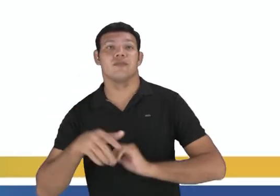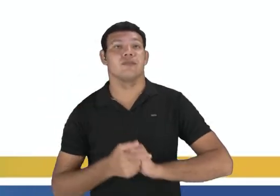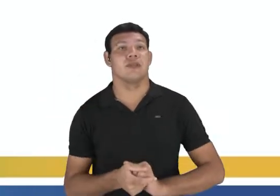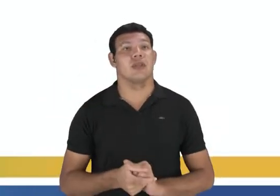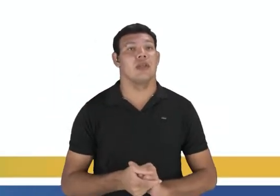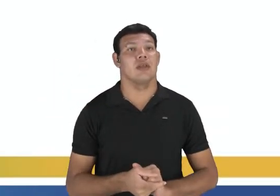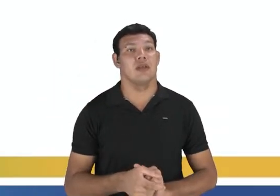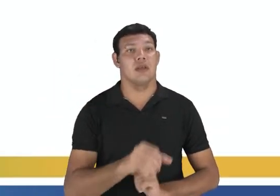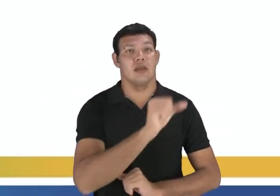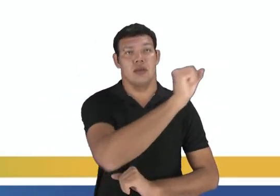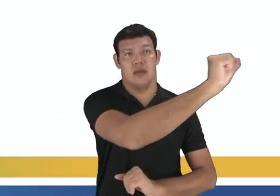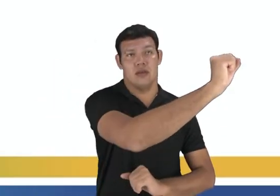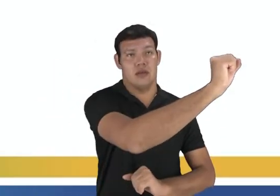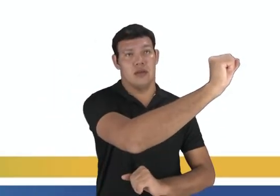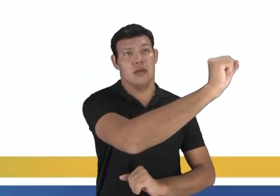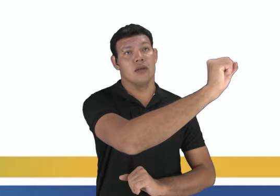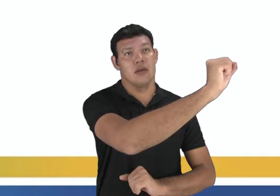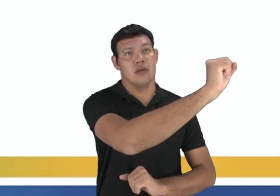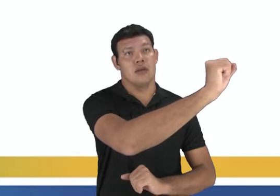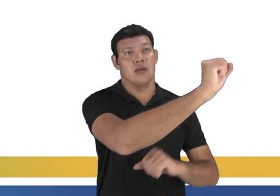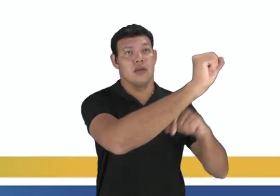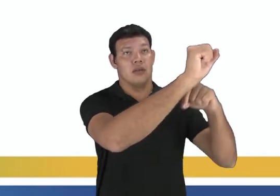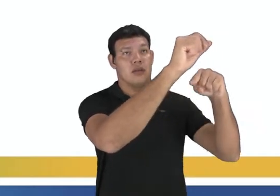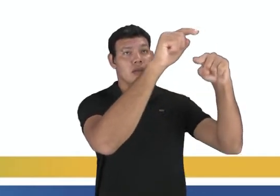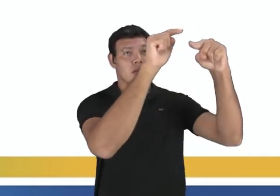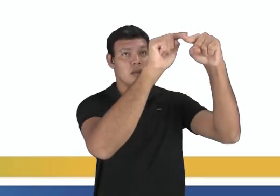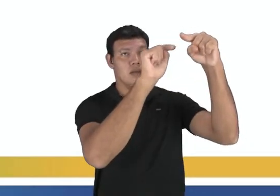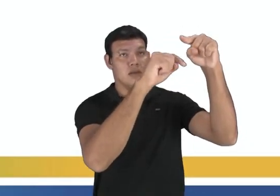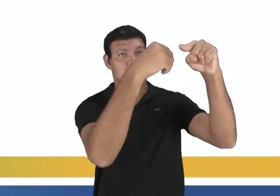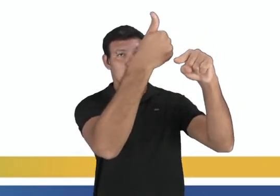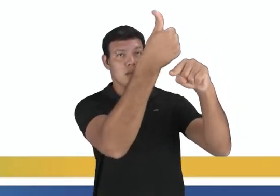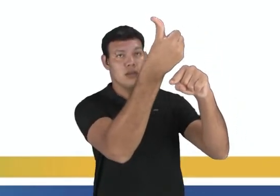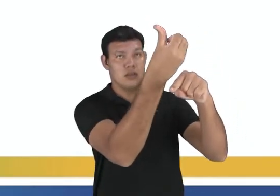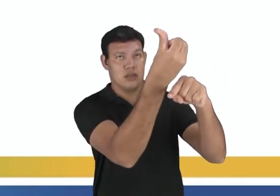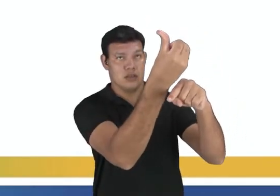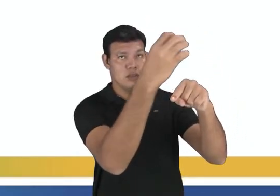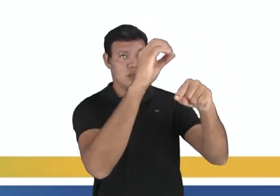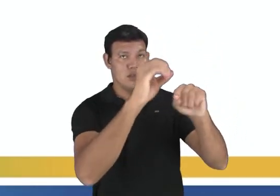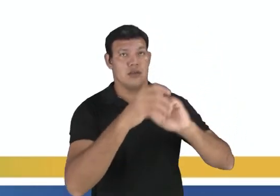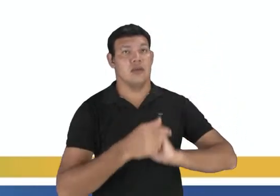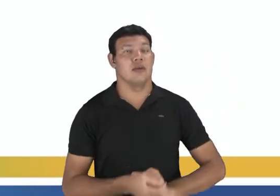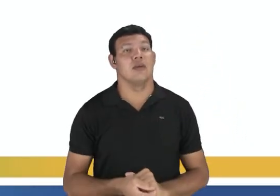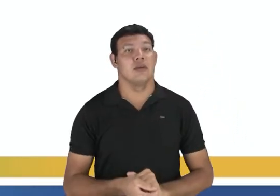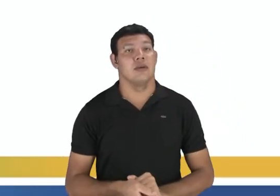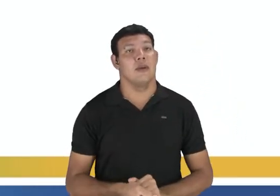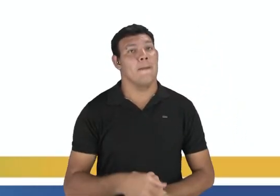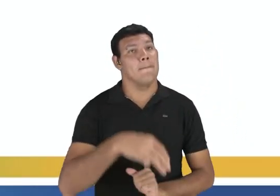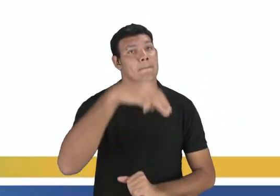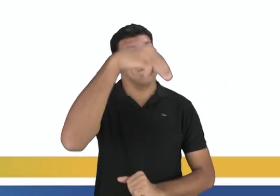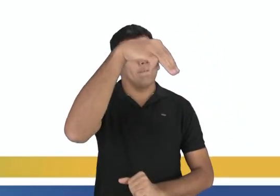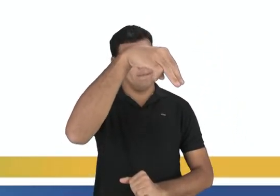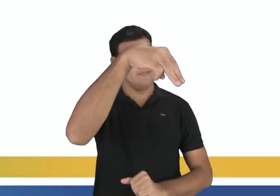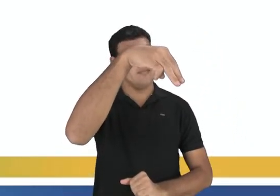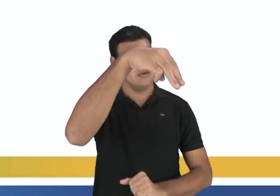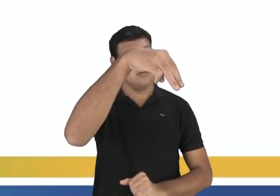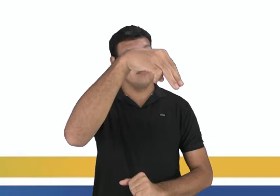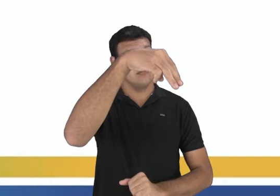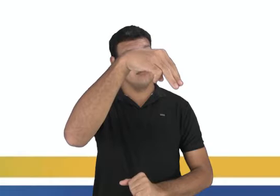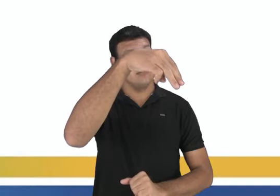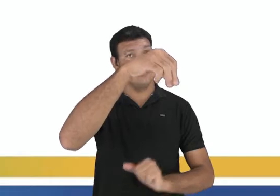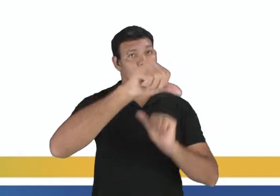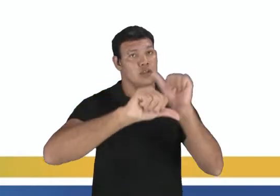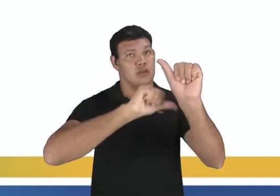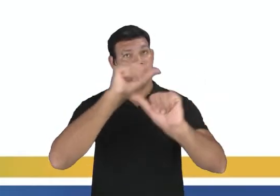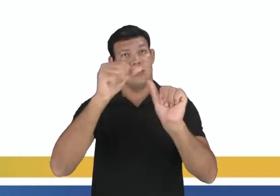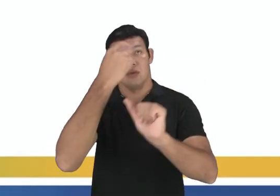minuto, nós vamos dividir por 60. Da mesma forma acontece se eu estiver em minuto e quiser transformar